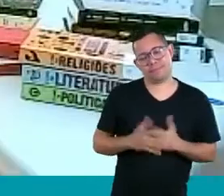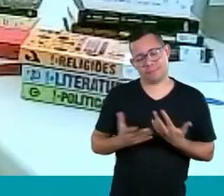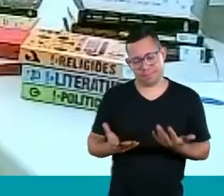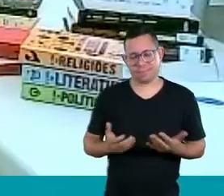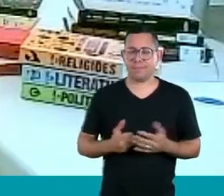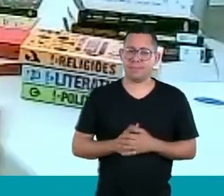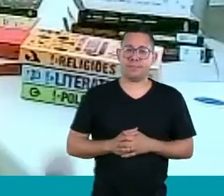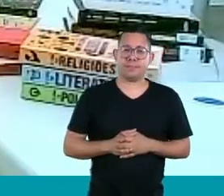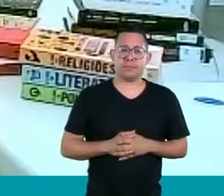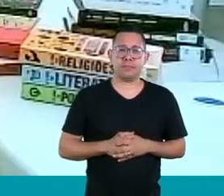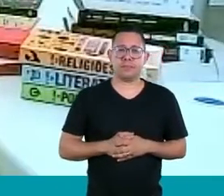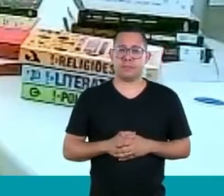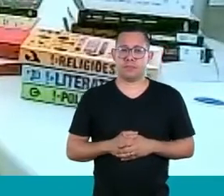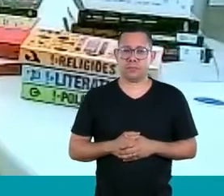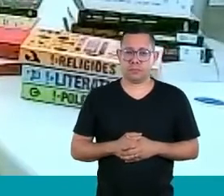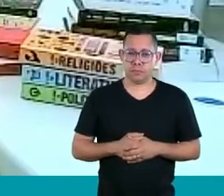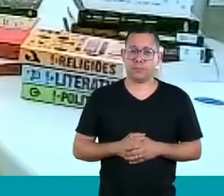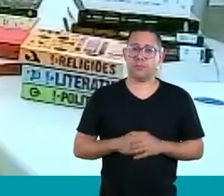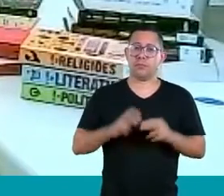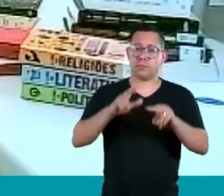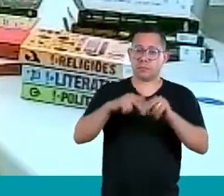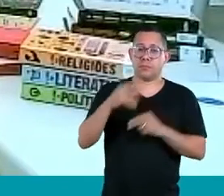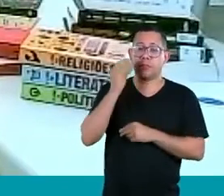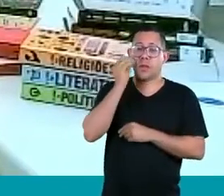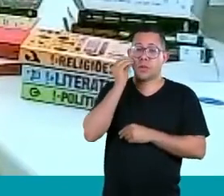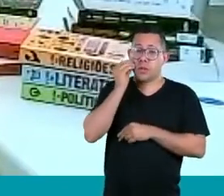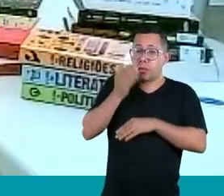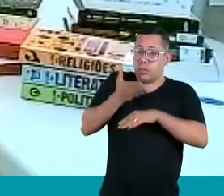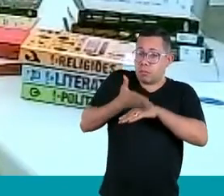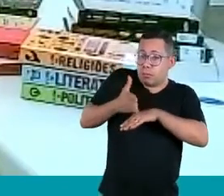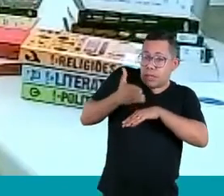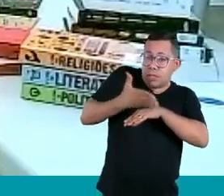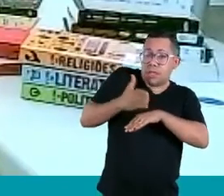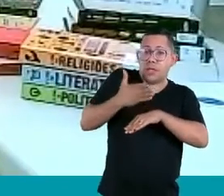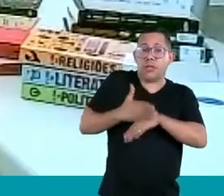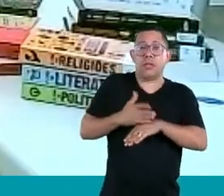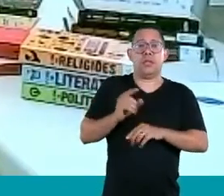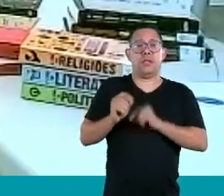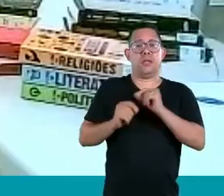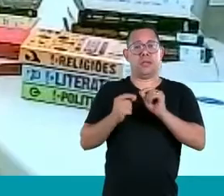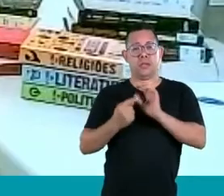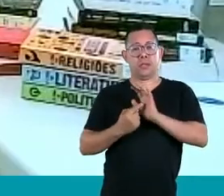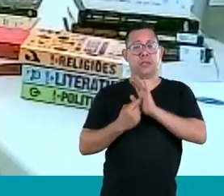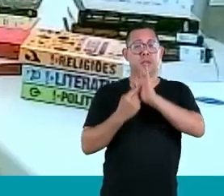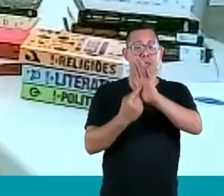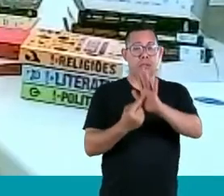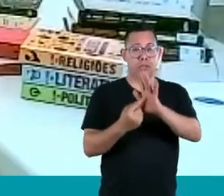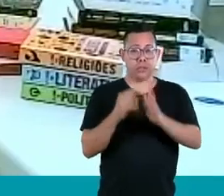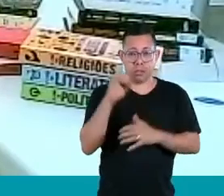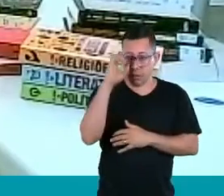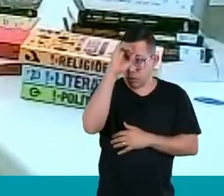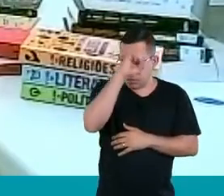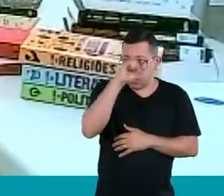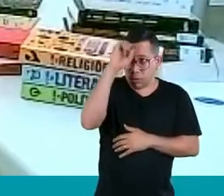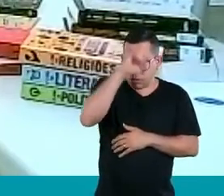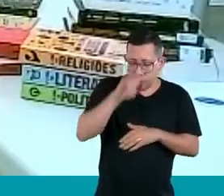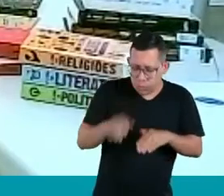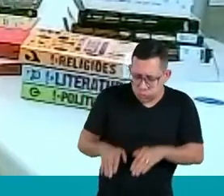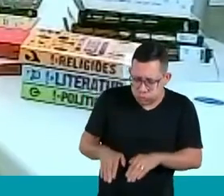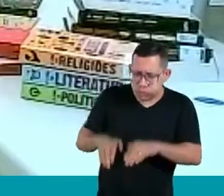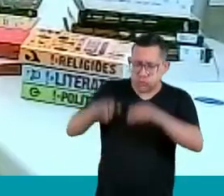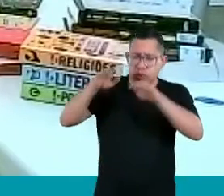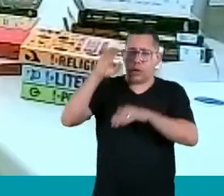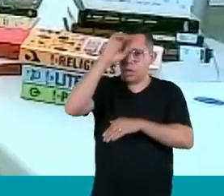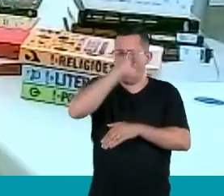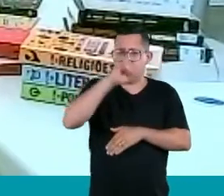assim, praticar um pouco esse pensamento de Mohan, de que é preciso demonstrar que a aprendizagem da compreensão e da